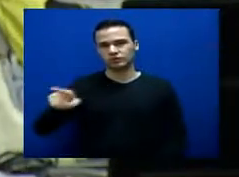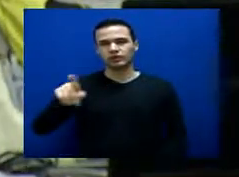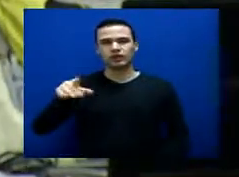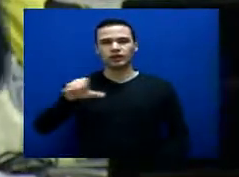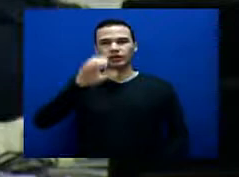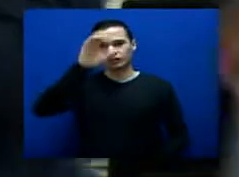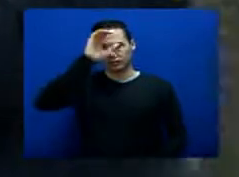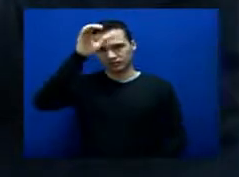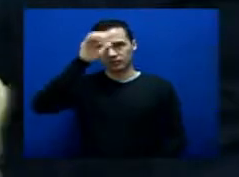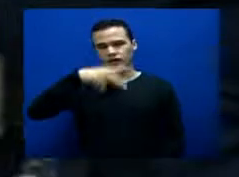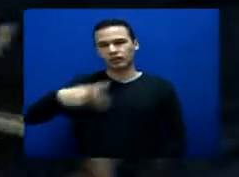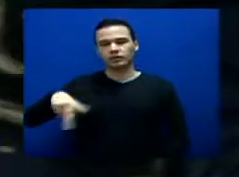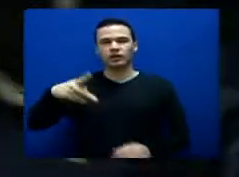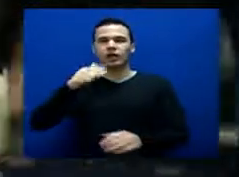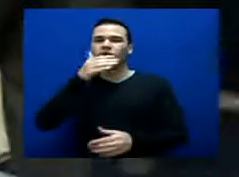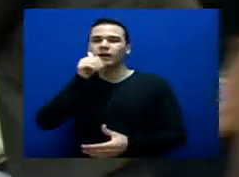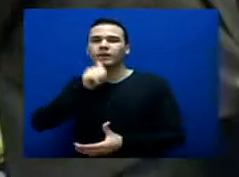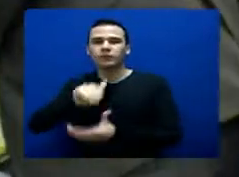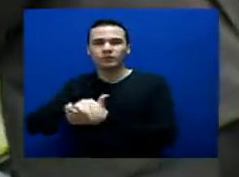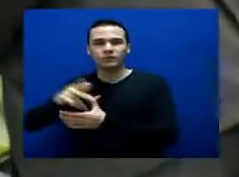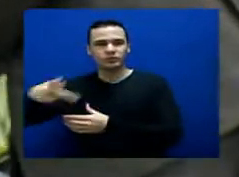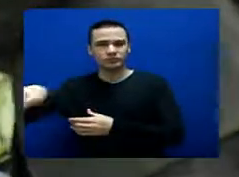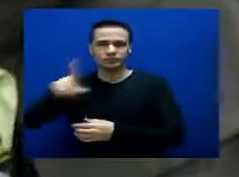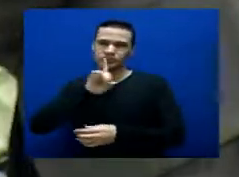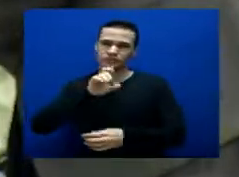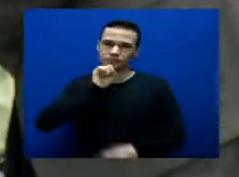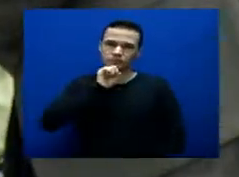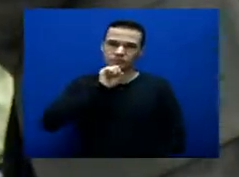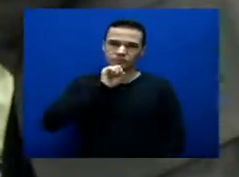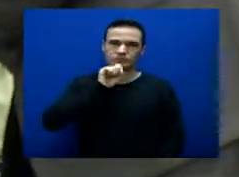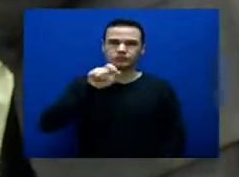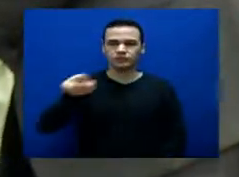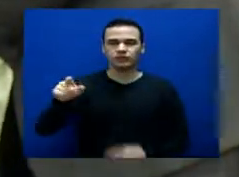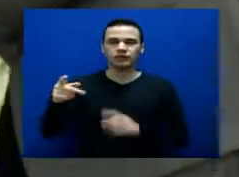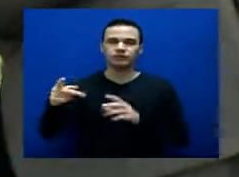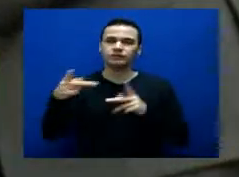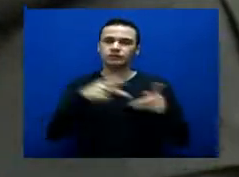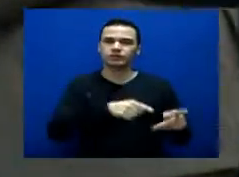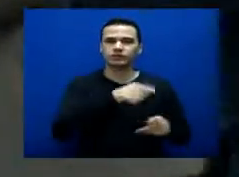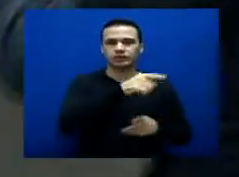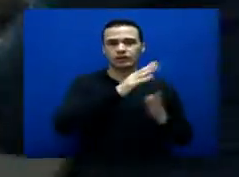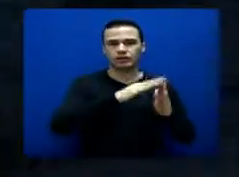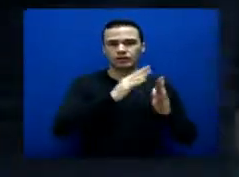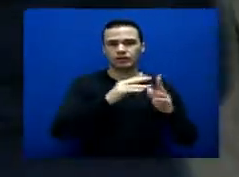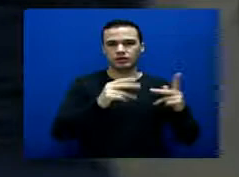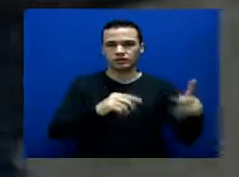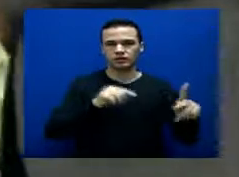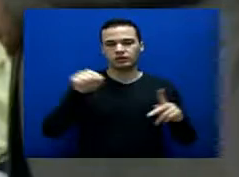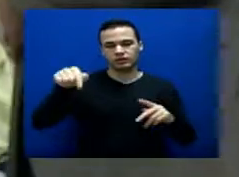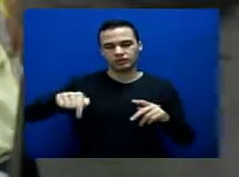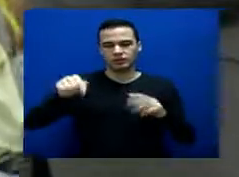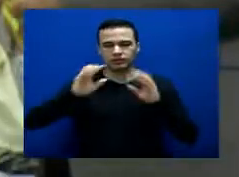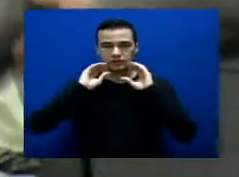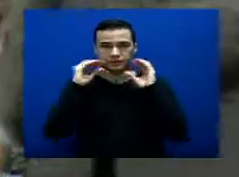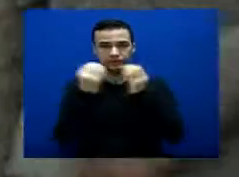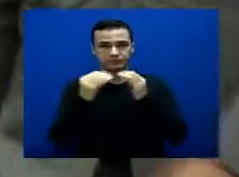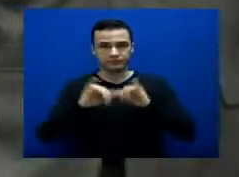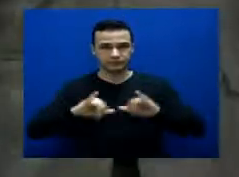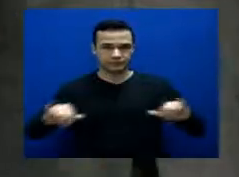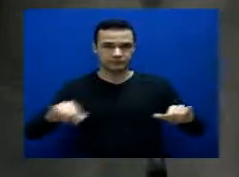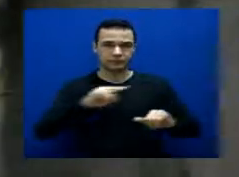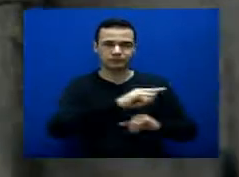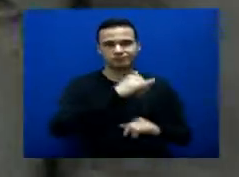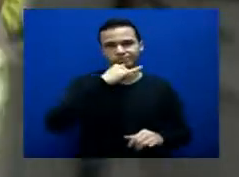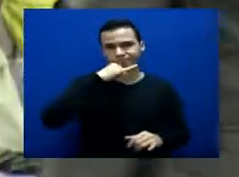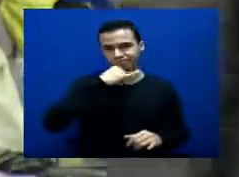esposa, estivemos lá ontem à noite, e que do deliberado dessa casa... seja estendida aí os votos